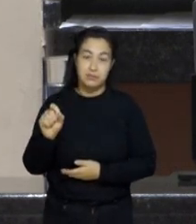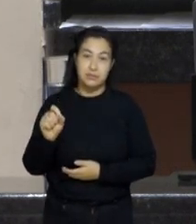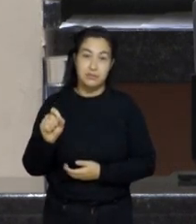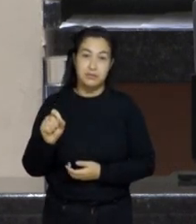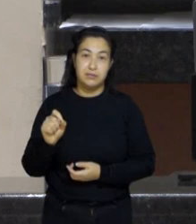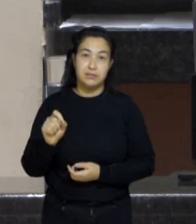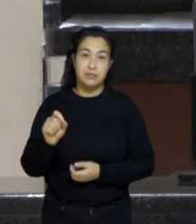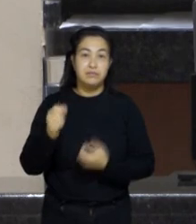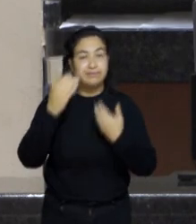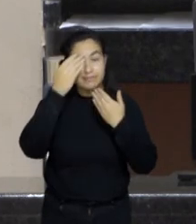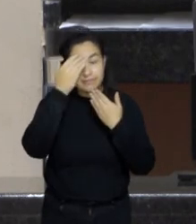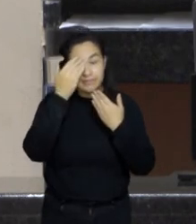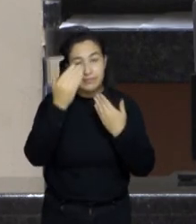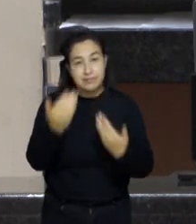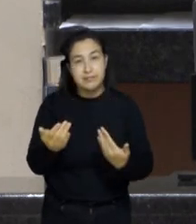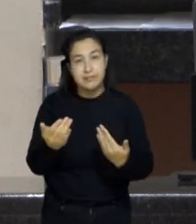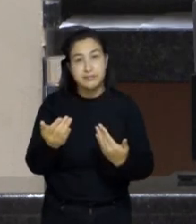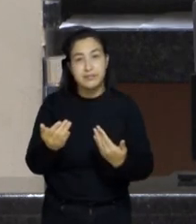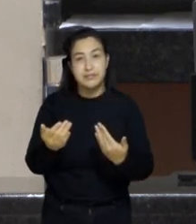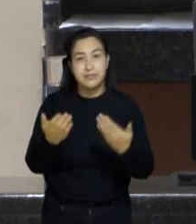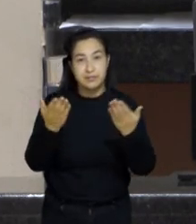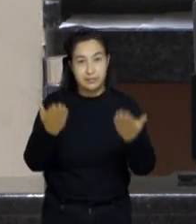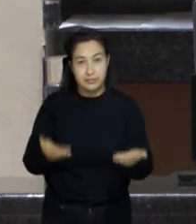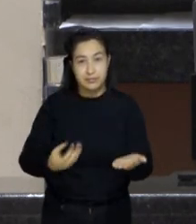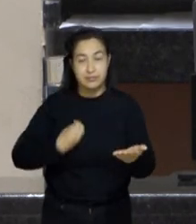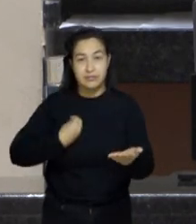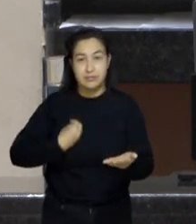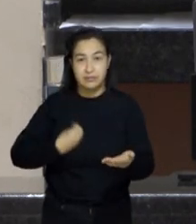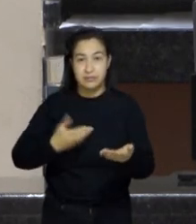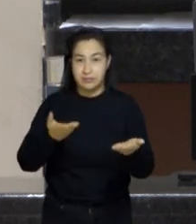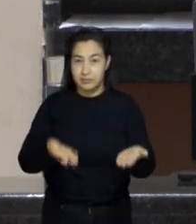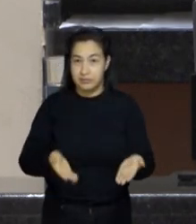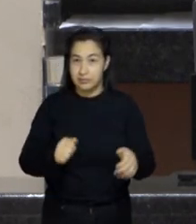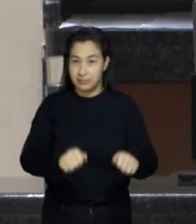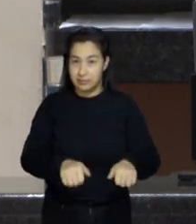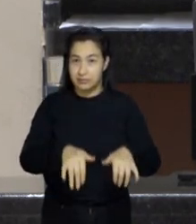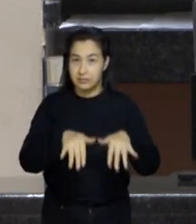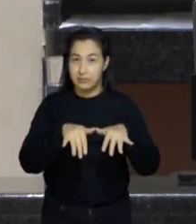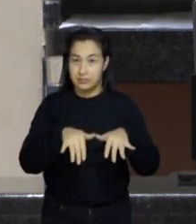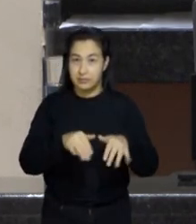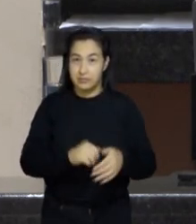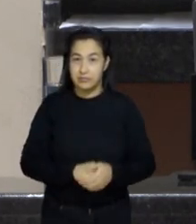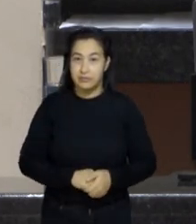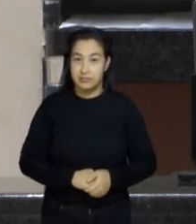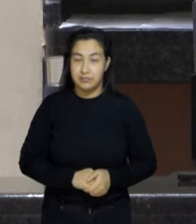fazer o agradecimento por essa presença marcante desse parlamento, né,